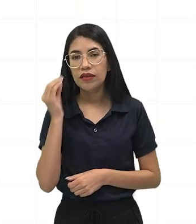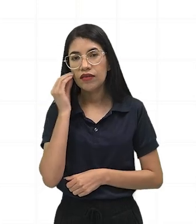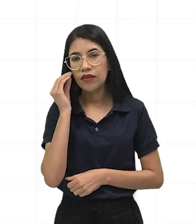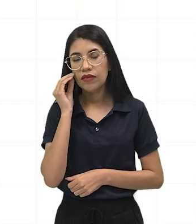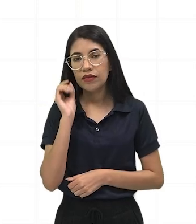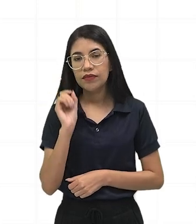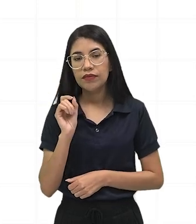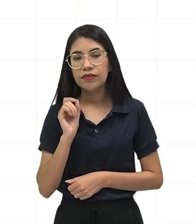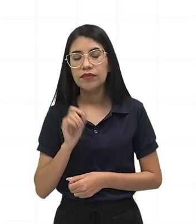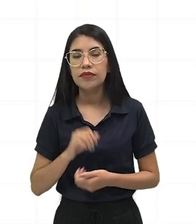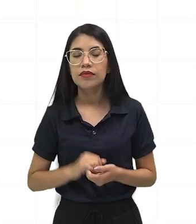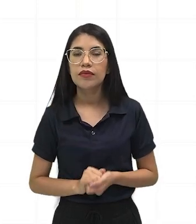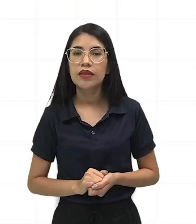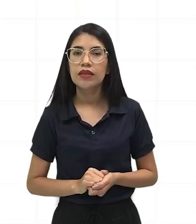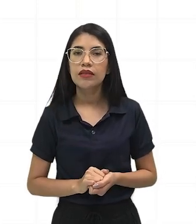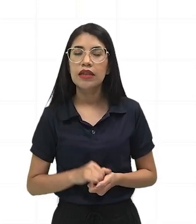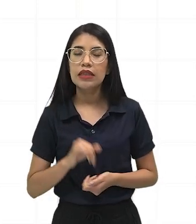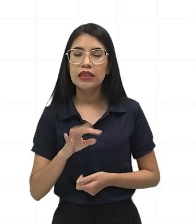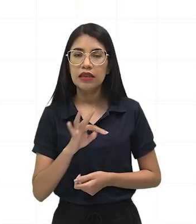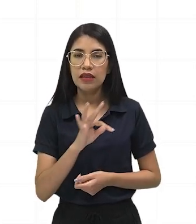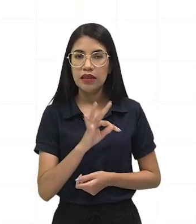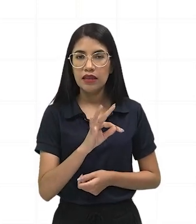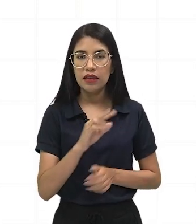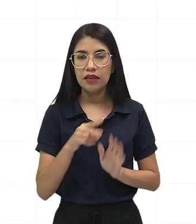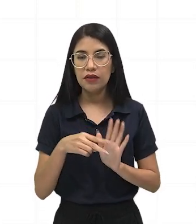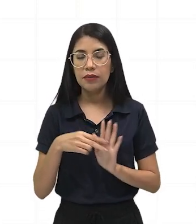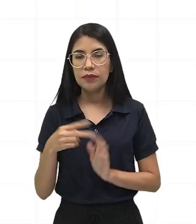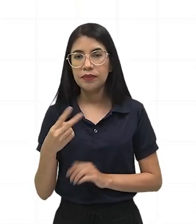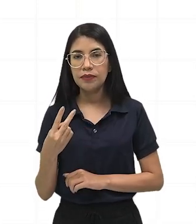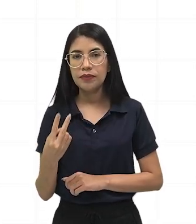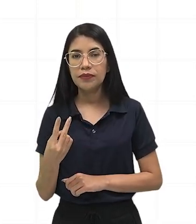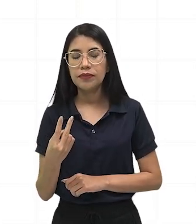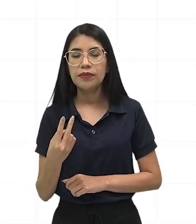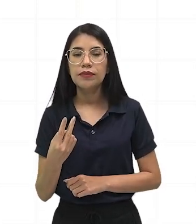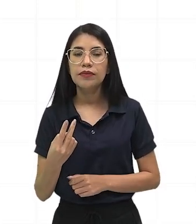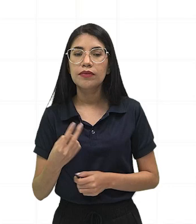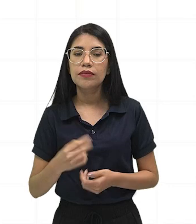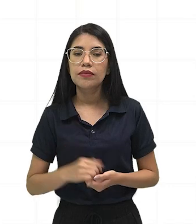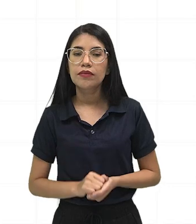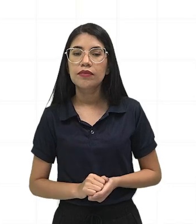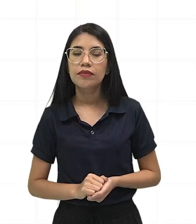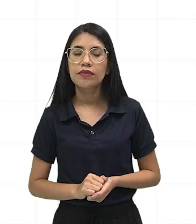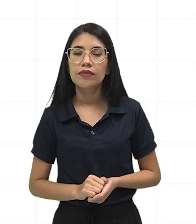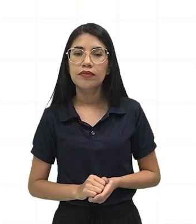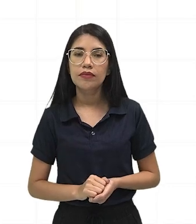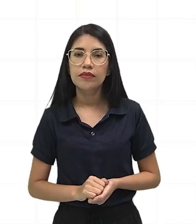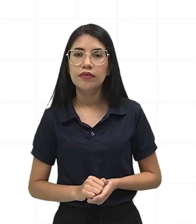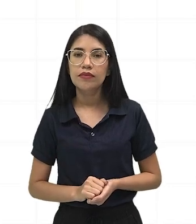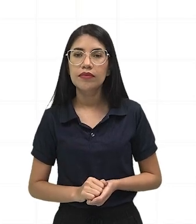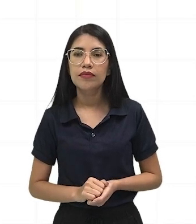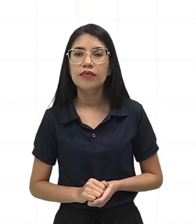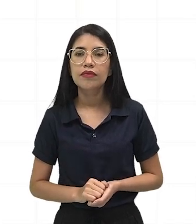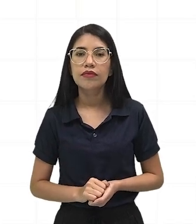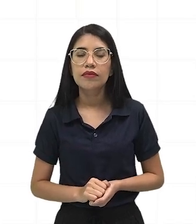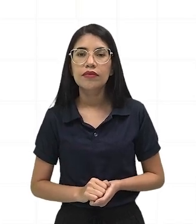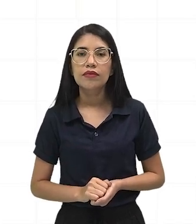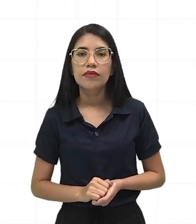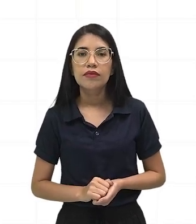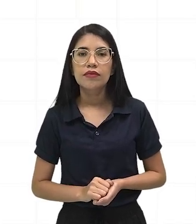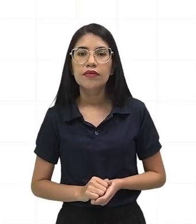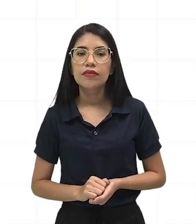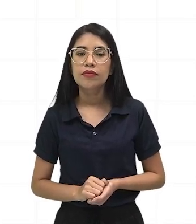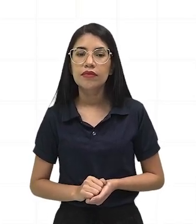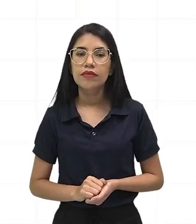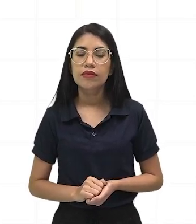Então, quando botamos aqui T igual a 2, né? Nós tínhamos T igual a 1, agora T igual a 2.